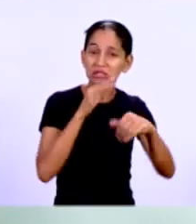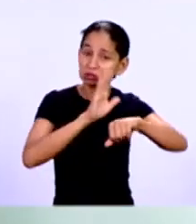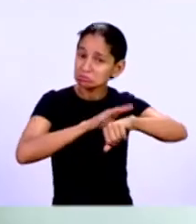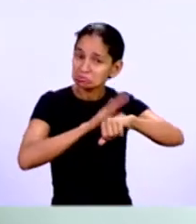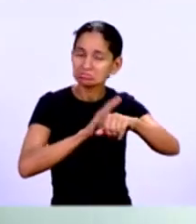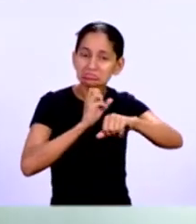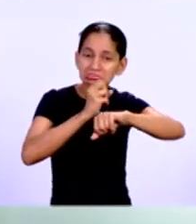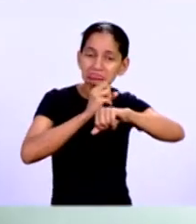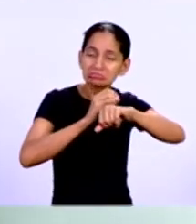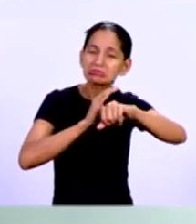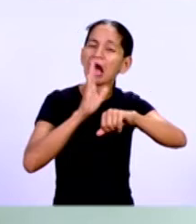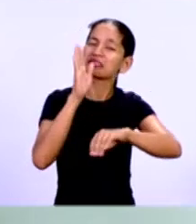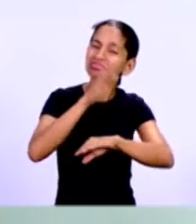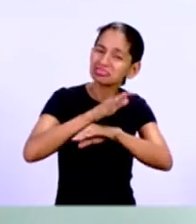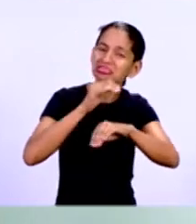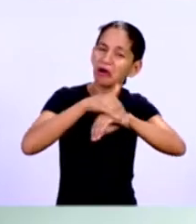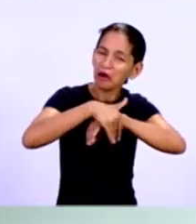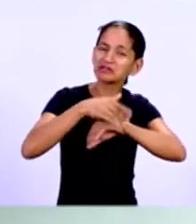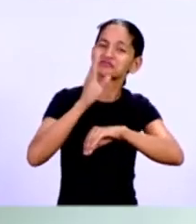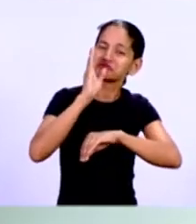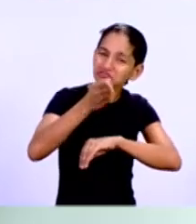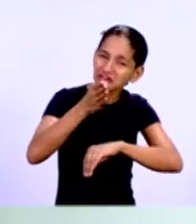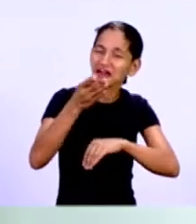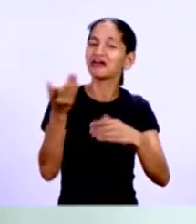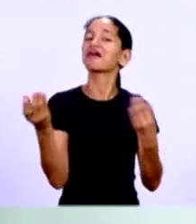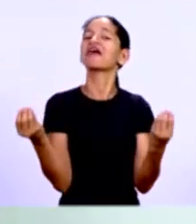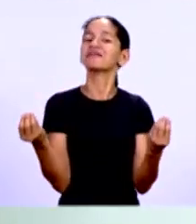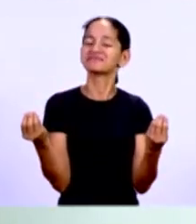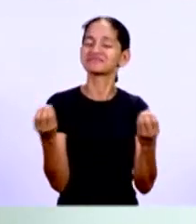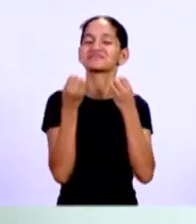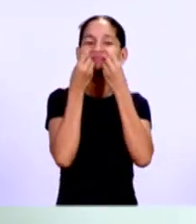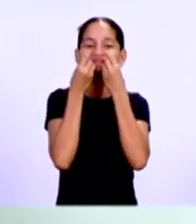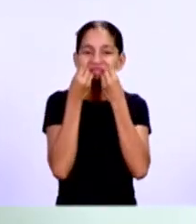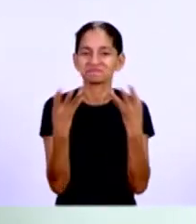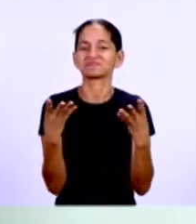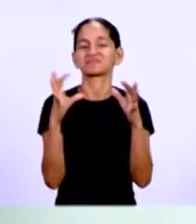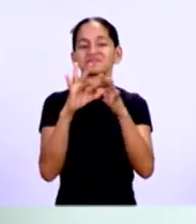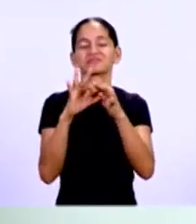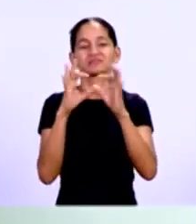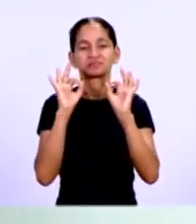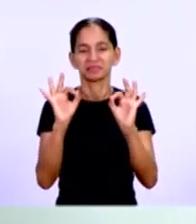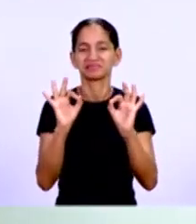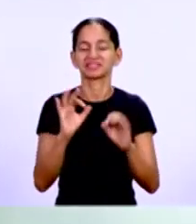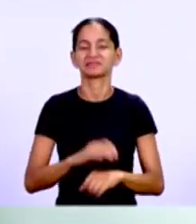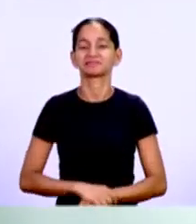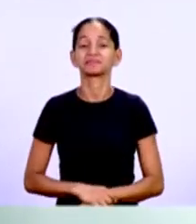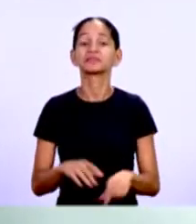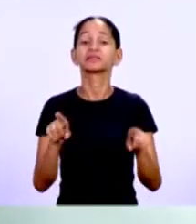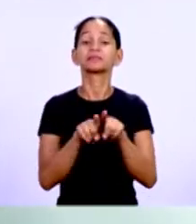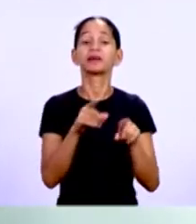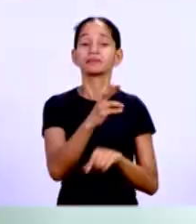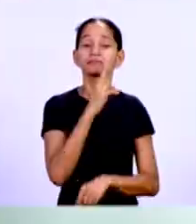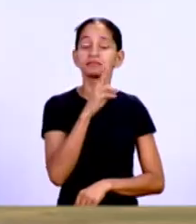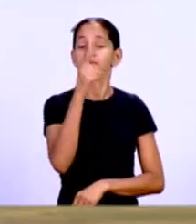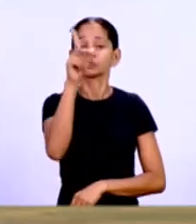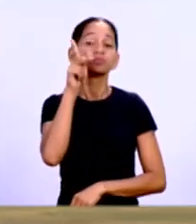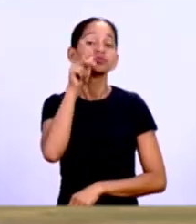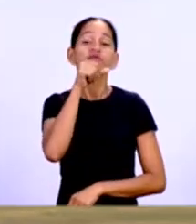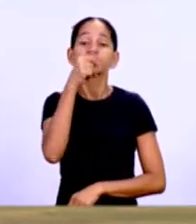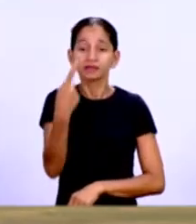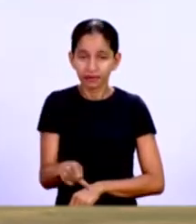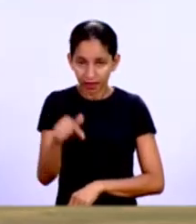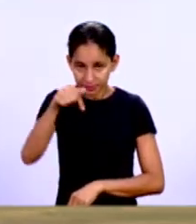noite, totalmente correto, é isso mesmo, uma ótima interpretação do conteúdo da aula. E temos também a resposta aqui de Porto Velho,